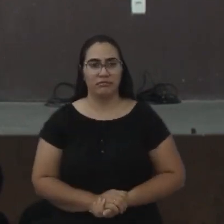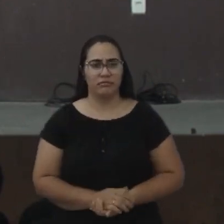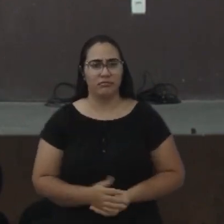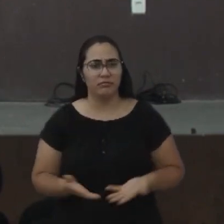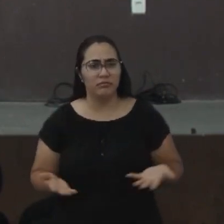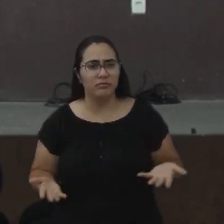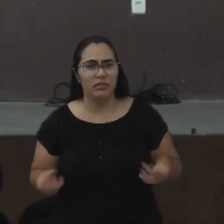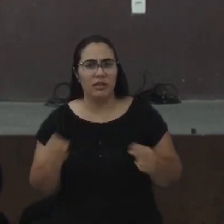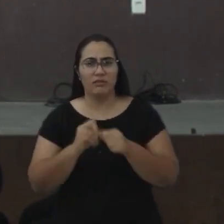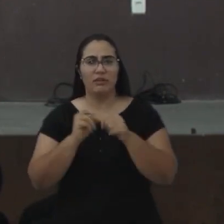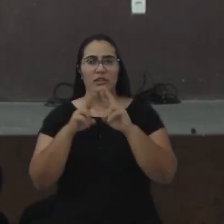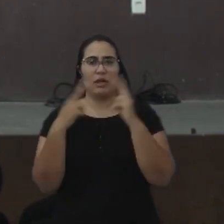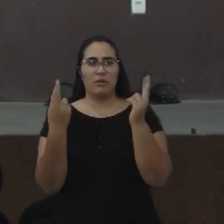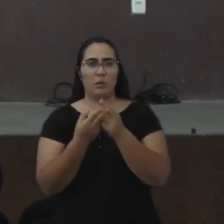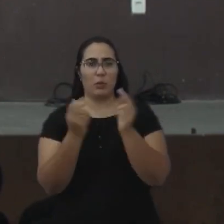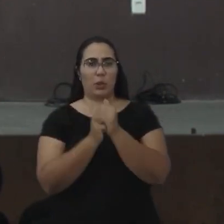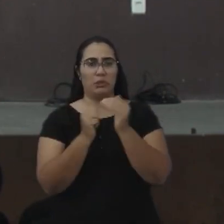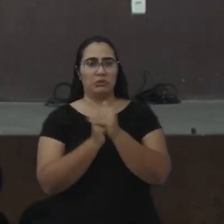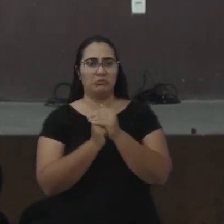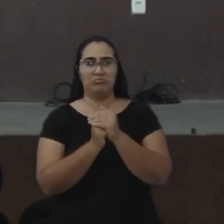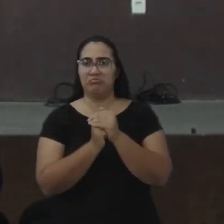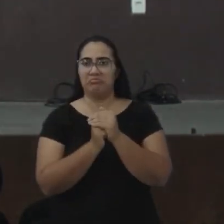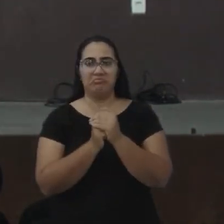Faz uma reunião de oração, não vem um.